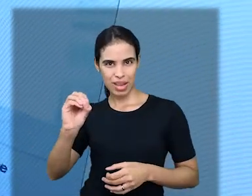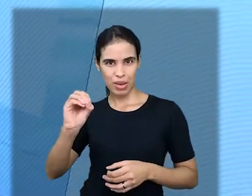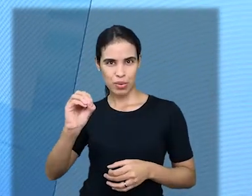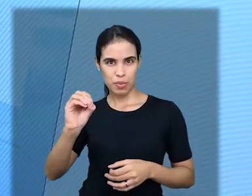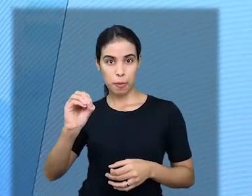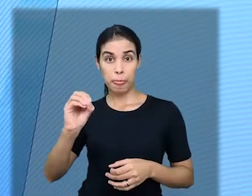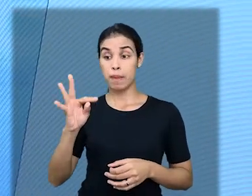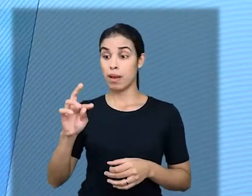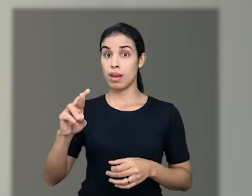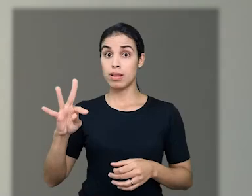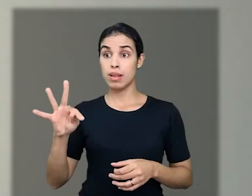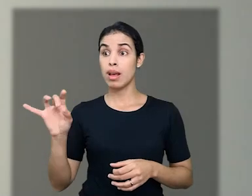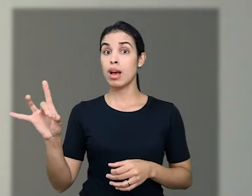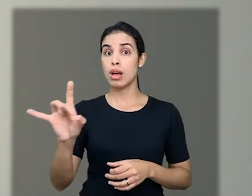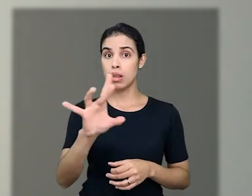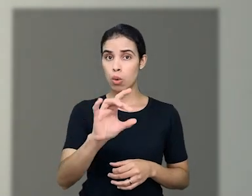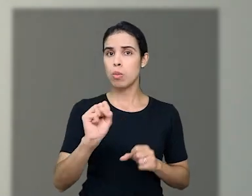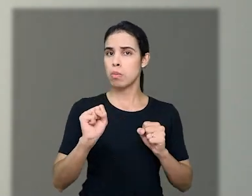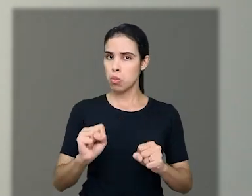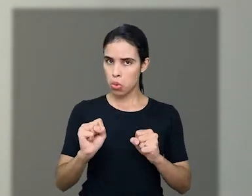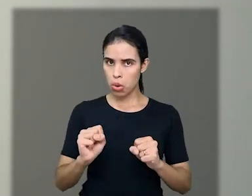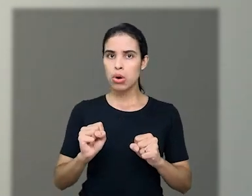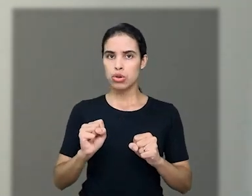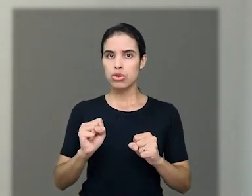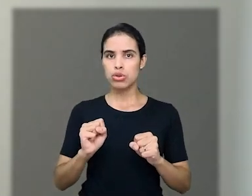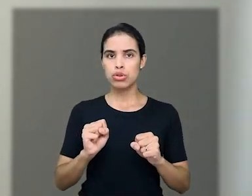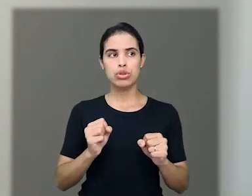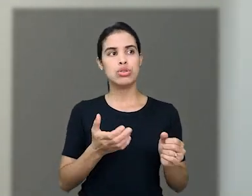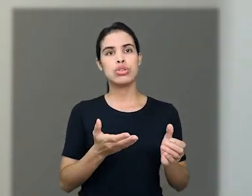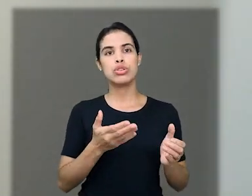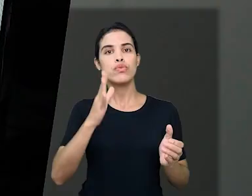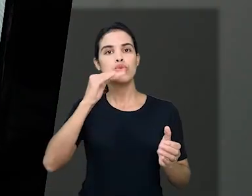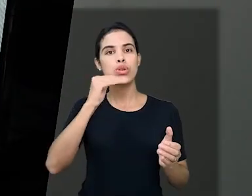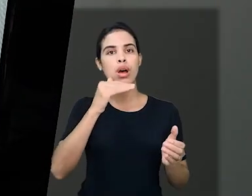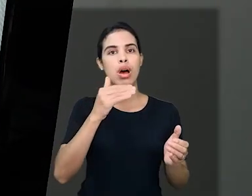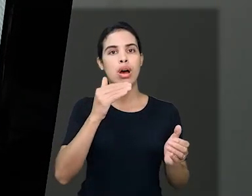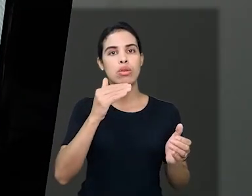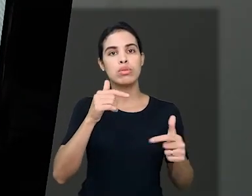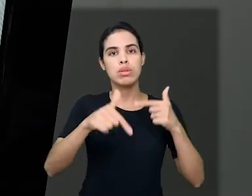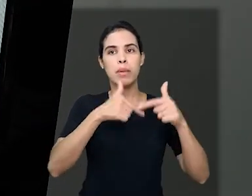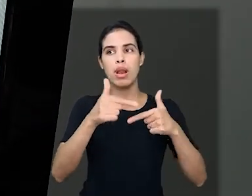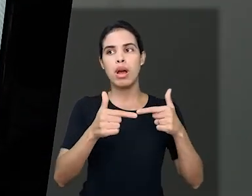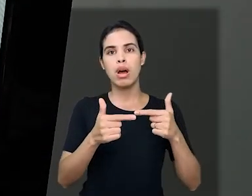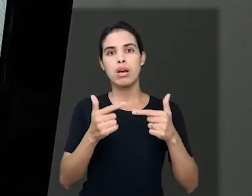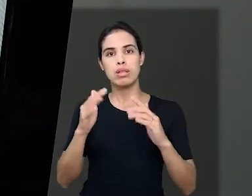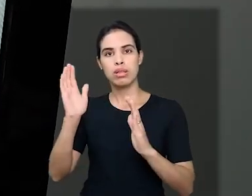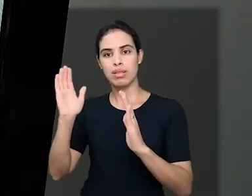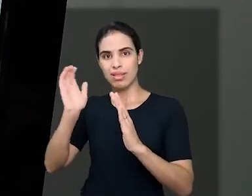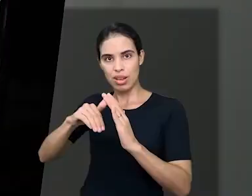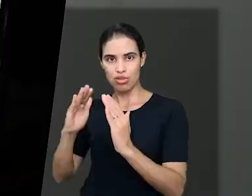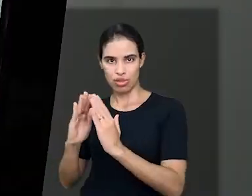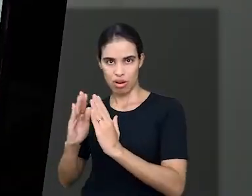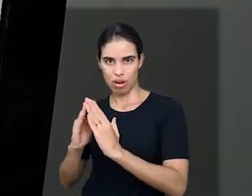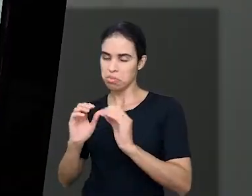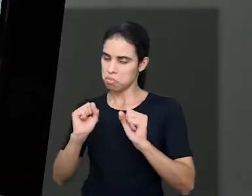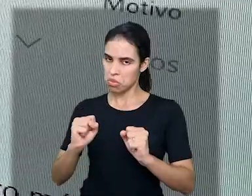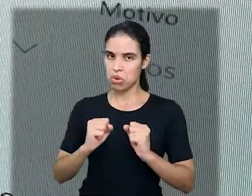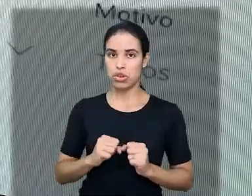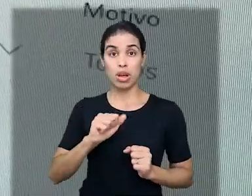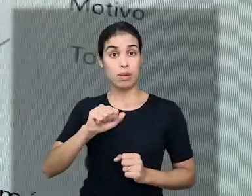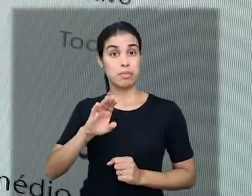no qual cada tribunal está autorizado a ter algumas unidades com trabalho 100% remoto. Mas para que tudo saia